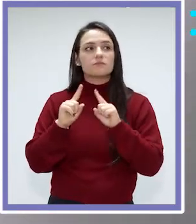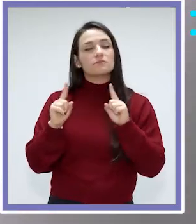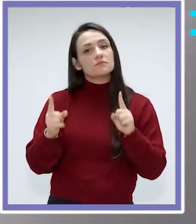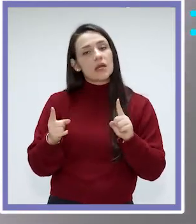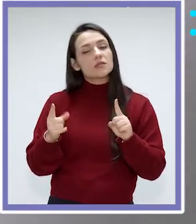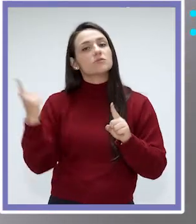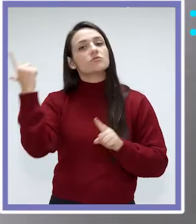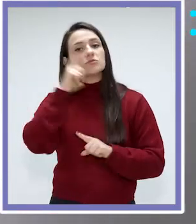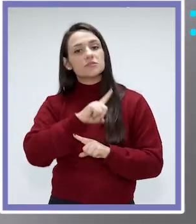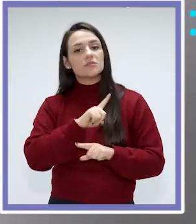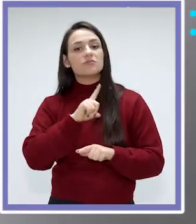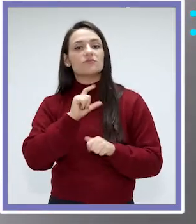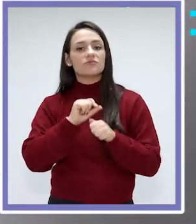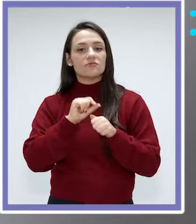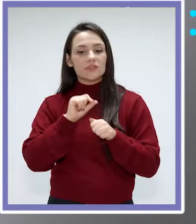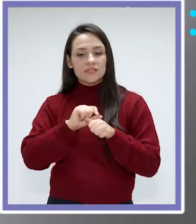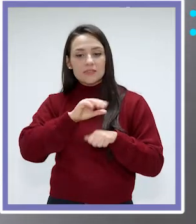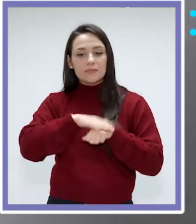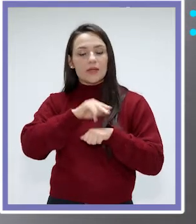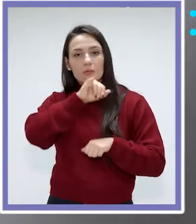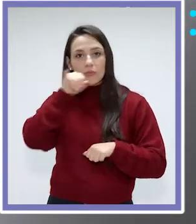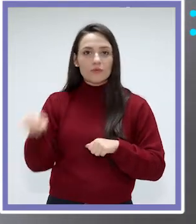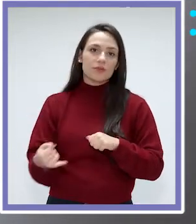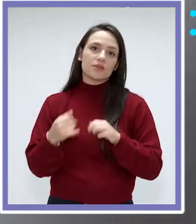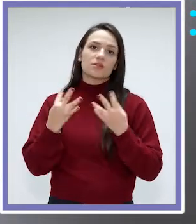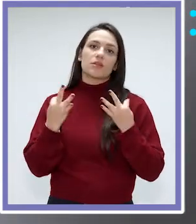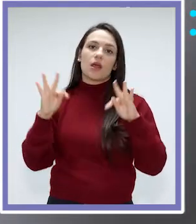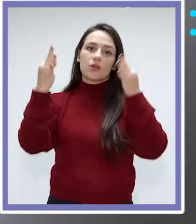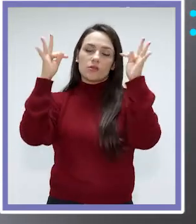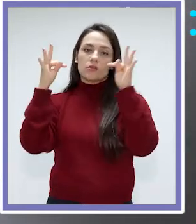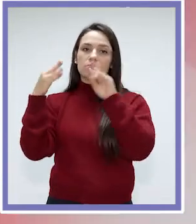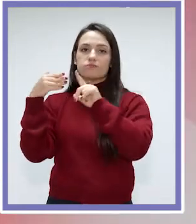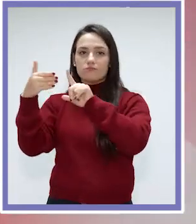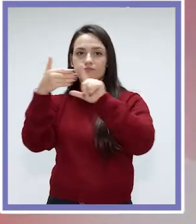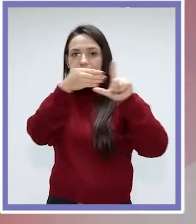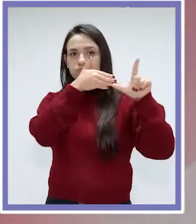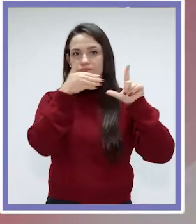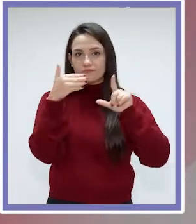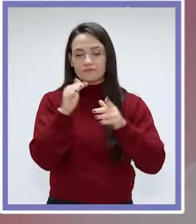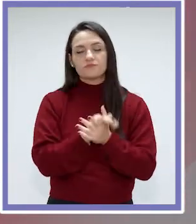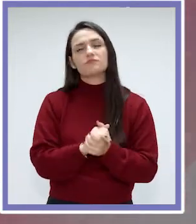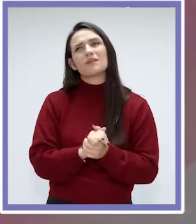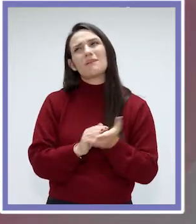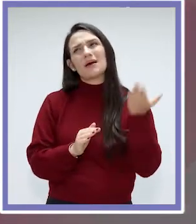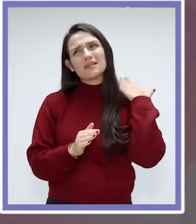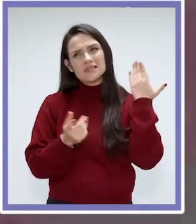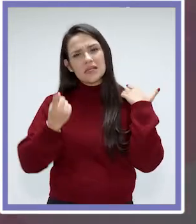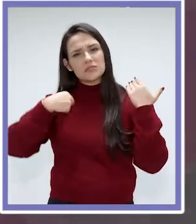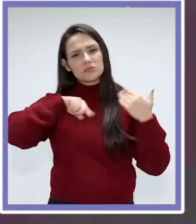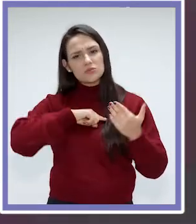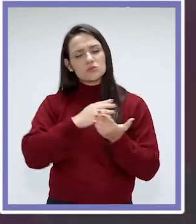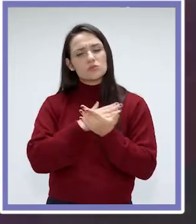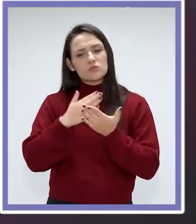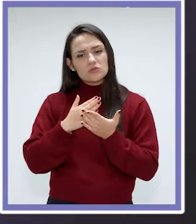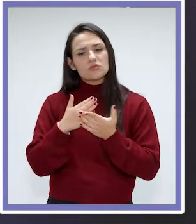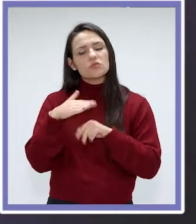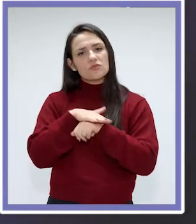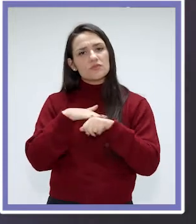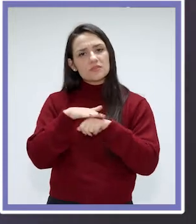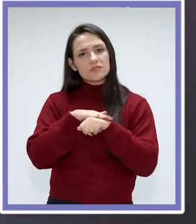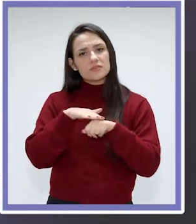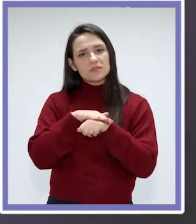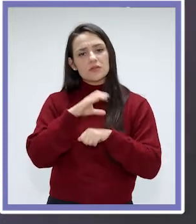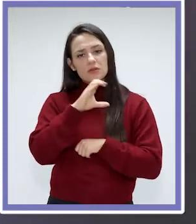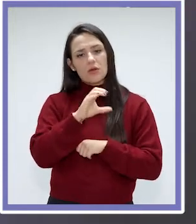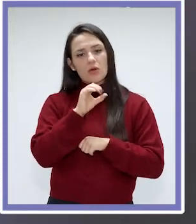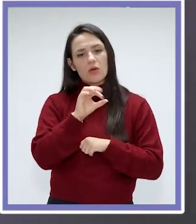isso também trouxe outras oportunidades de interação para a gente. Então, quando a gente começou a falar sobre o corredor bioceânico, eu participei das